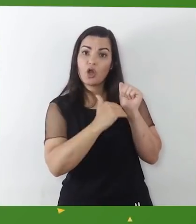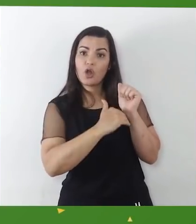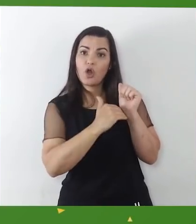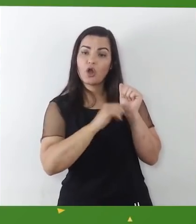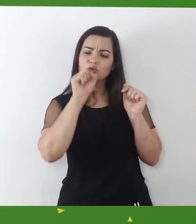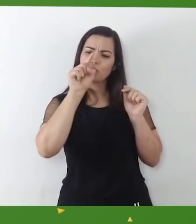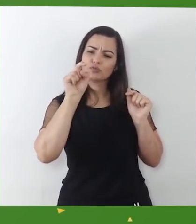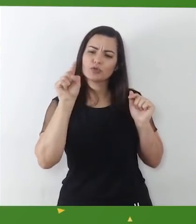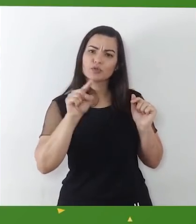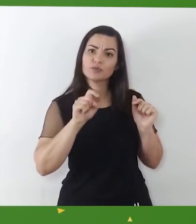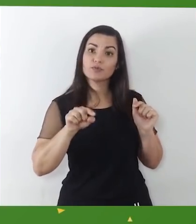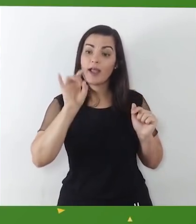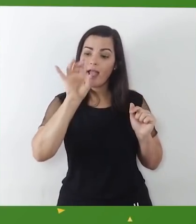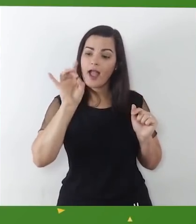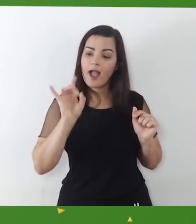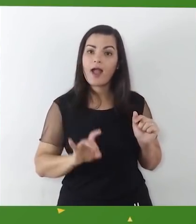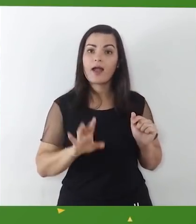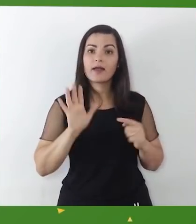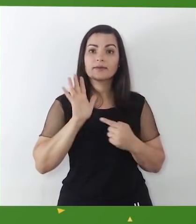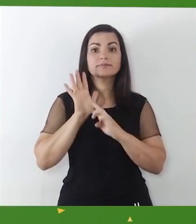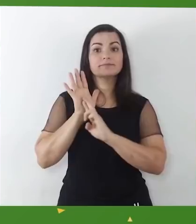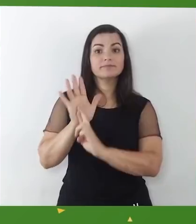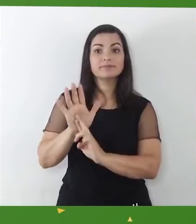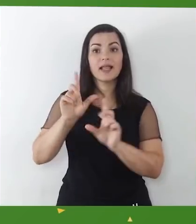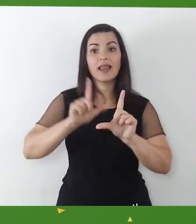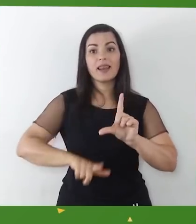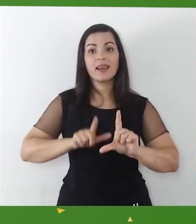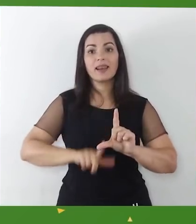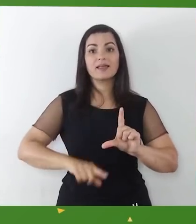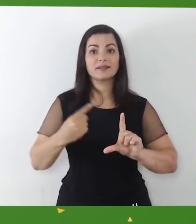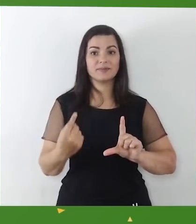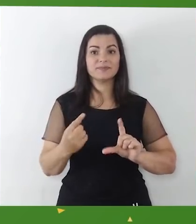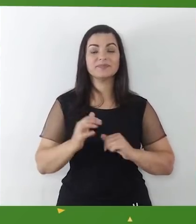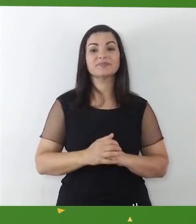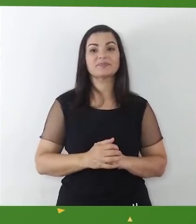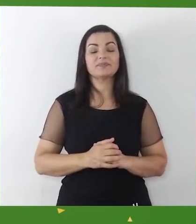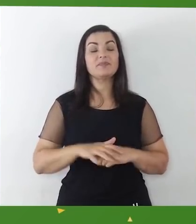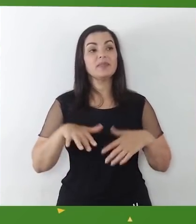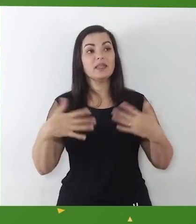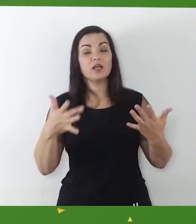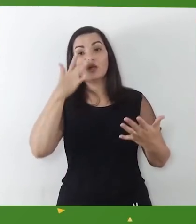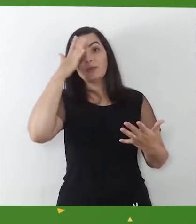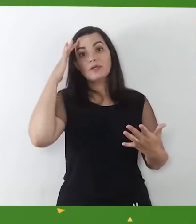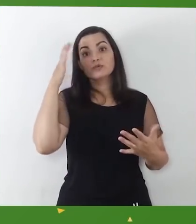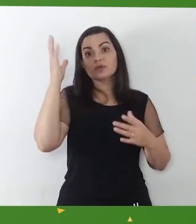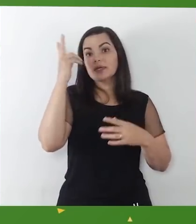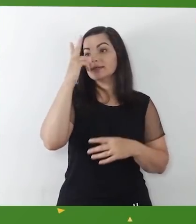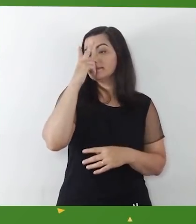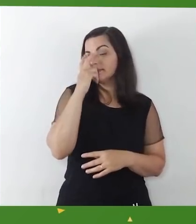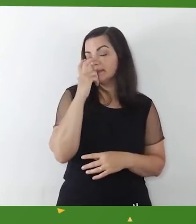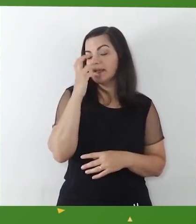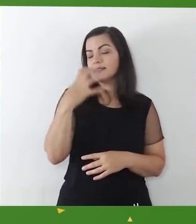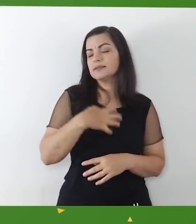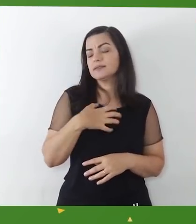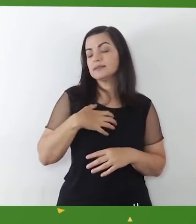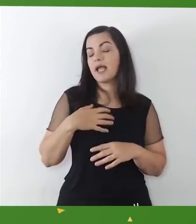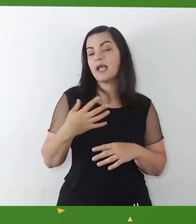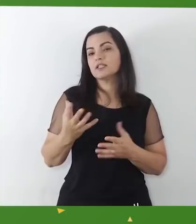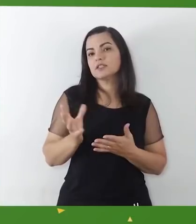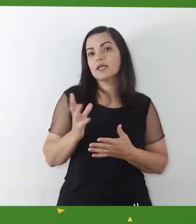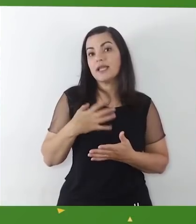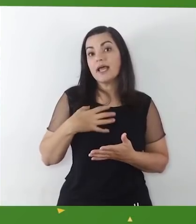nutrientes necessários e essa criança já nasce com um peso muito abaixo do recomendado, podendo caracterizar